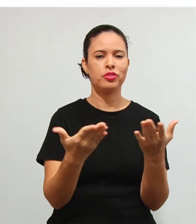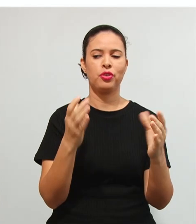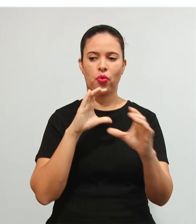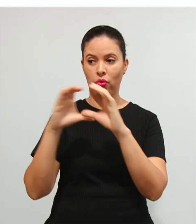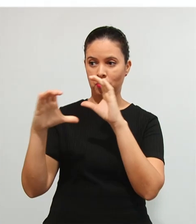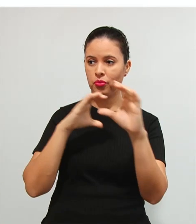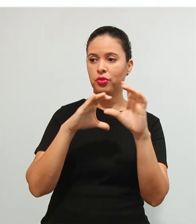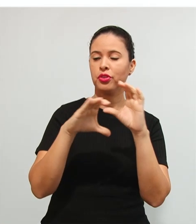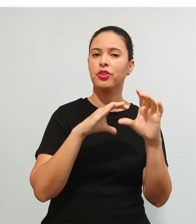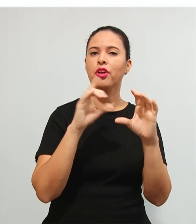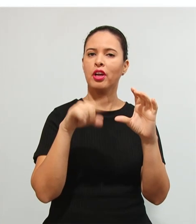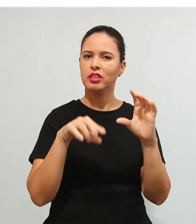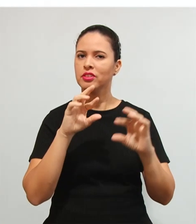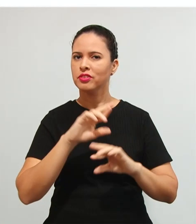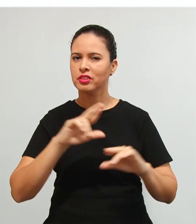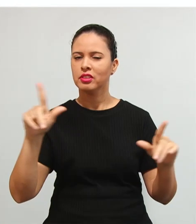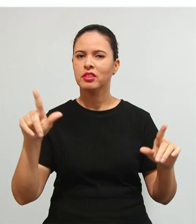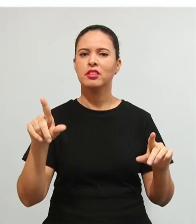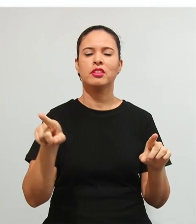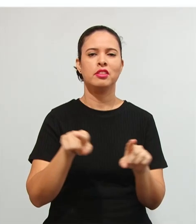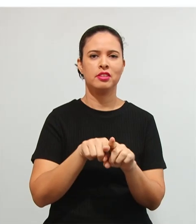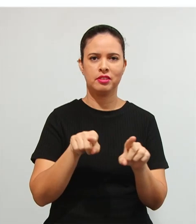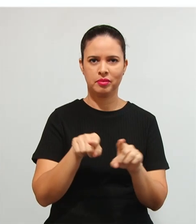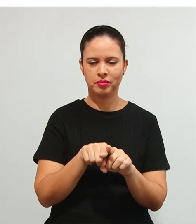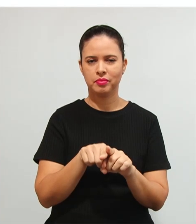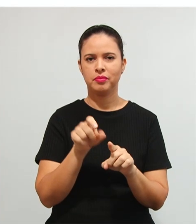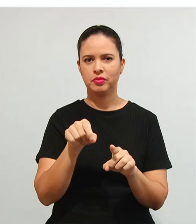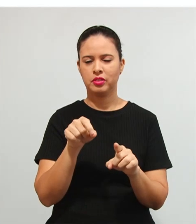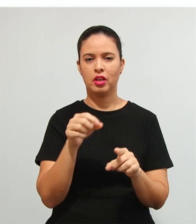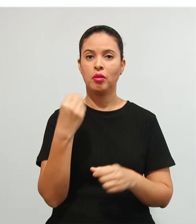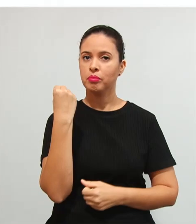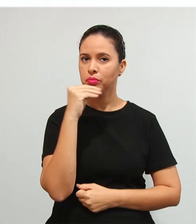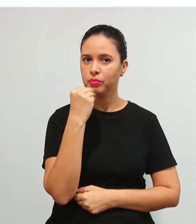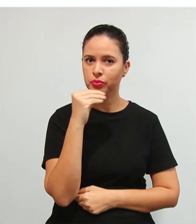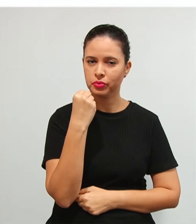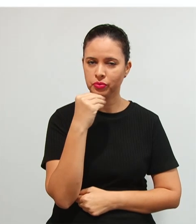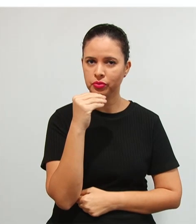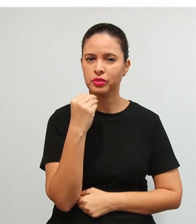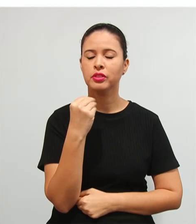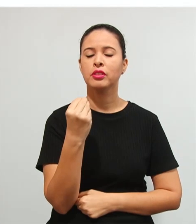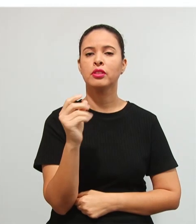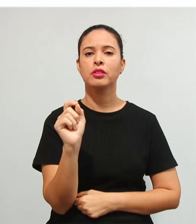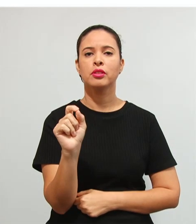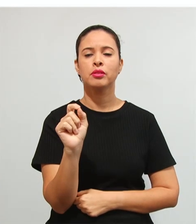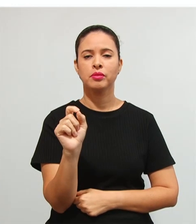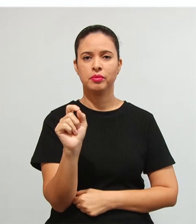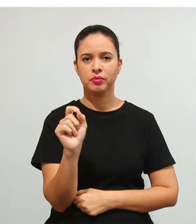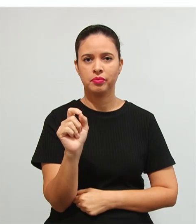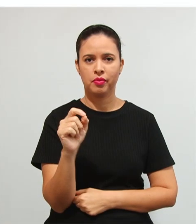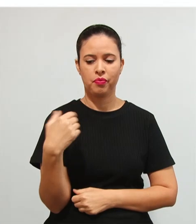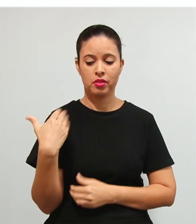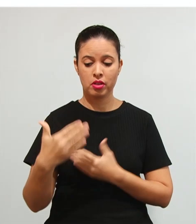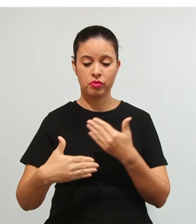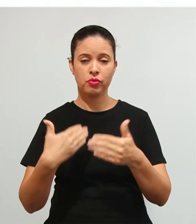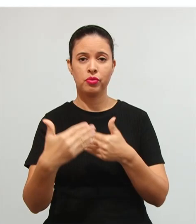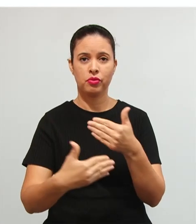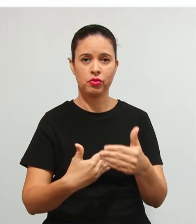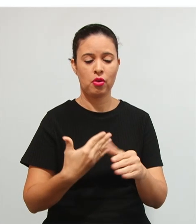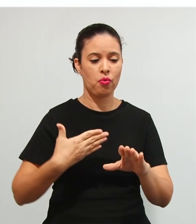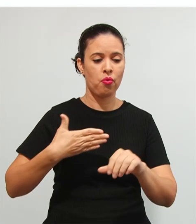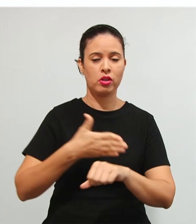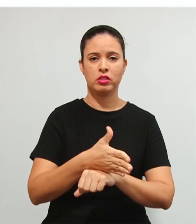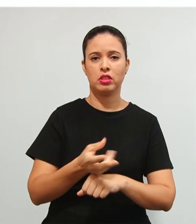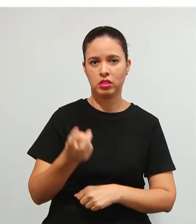é diferente, a forma com que aproveitamos o desenvolver e o acesso